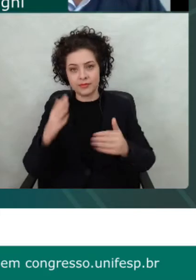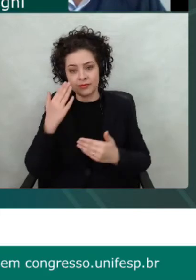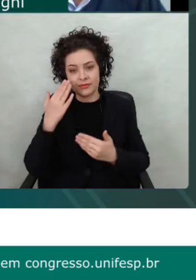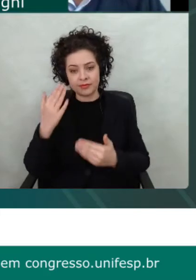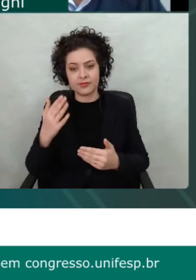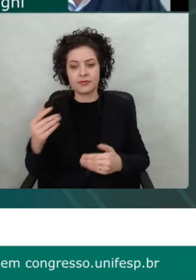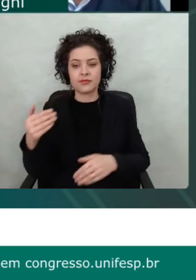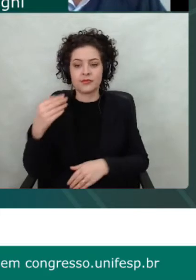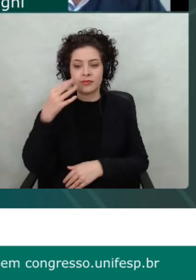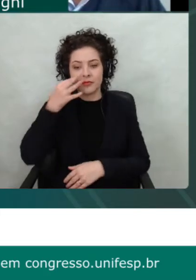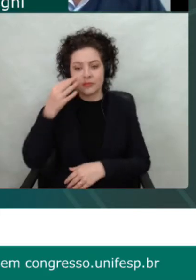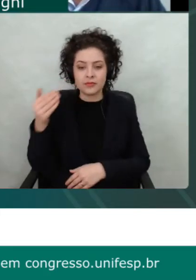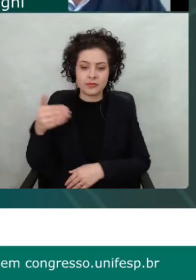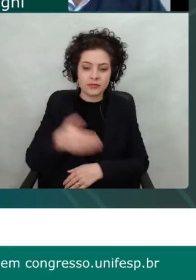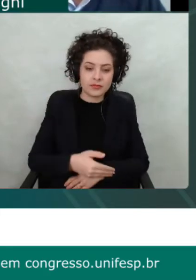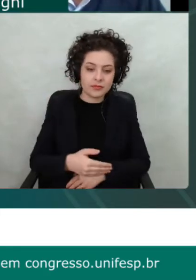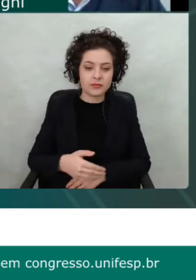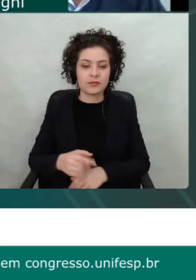gente no mesmo tempo.